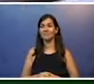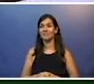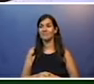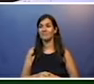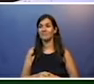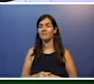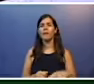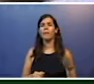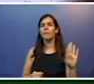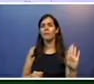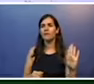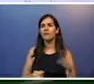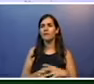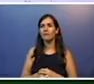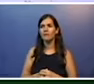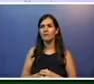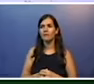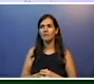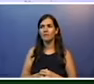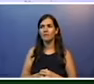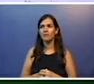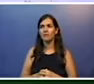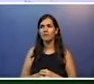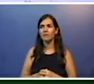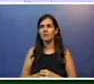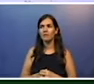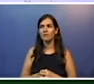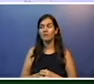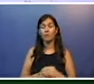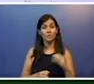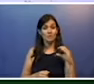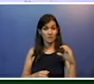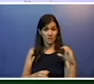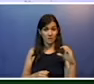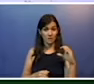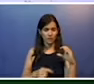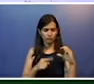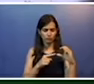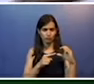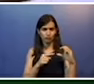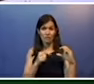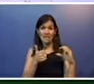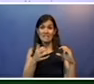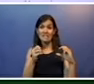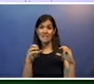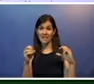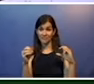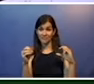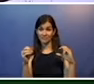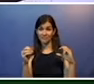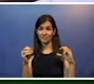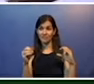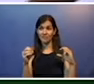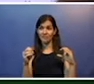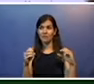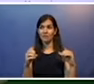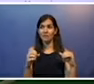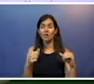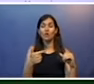lá para B? O C, ele corresponde ao número 100. Então, 100 mais